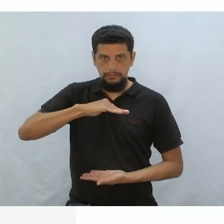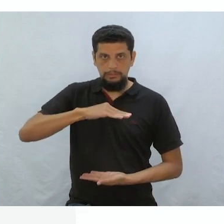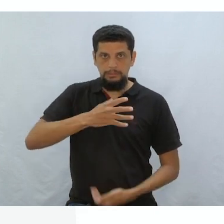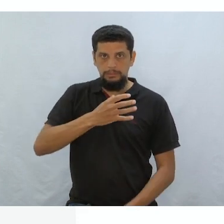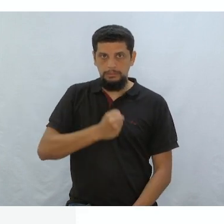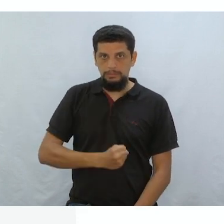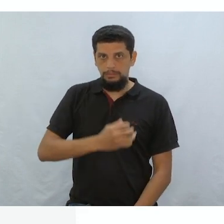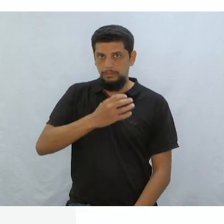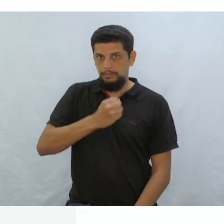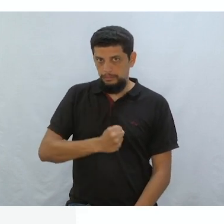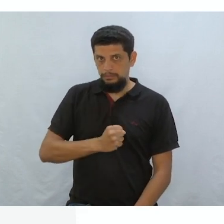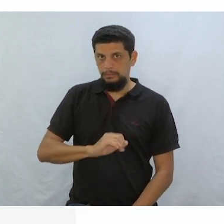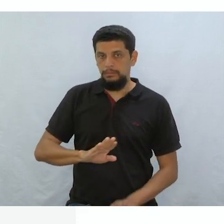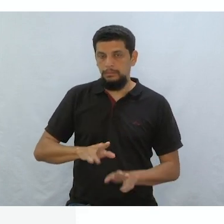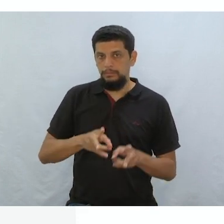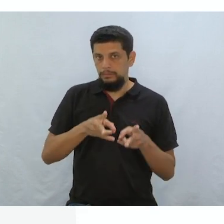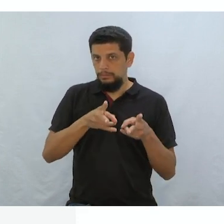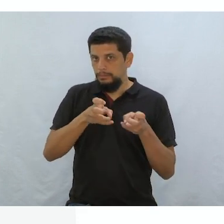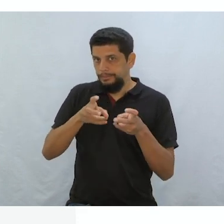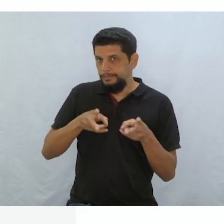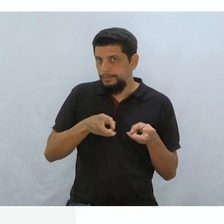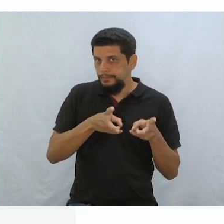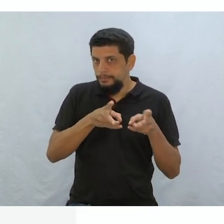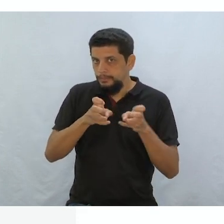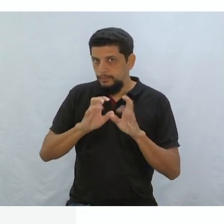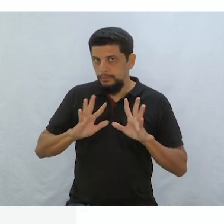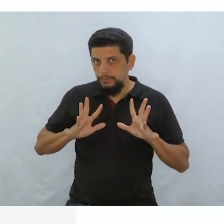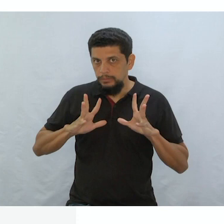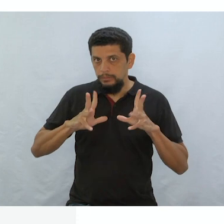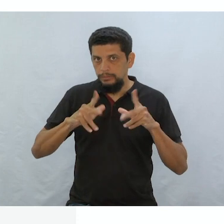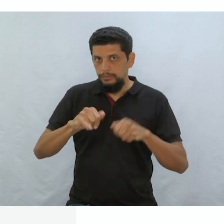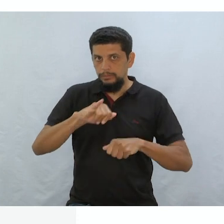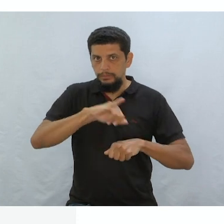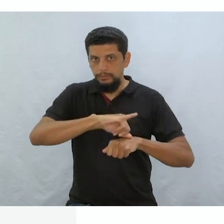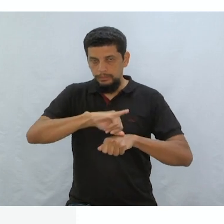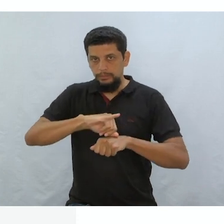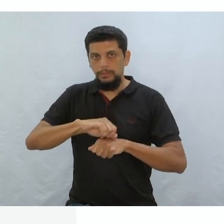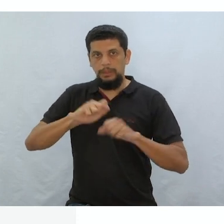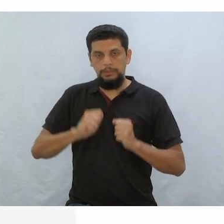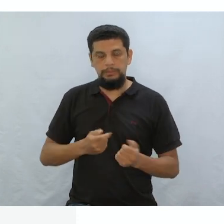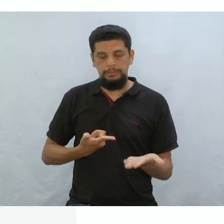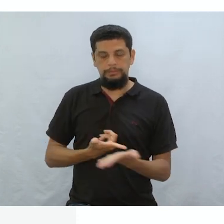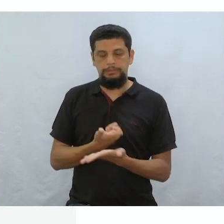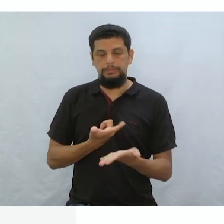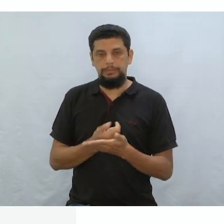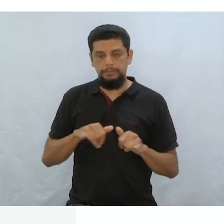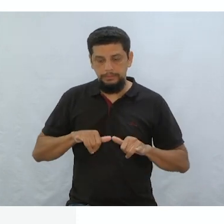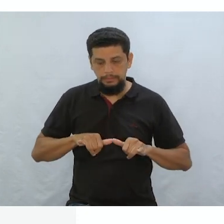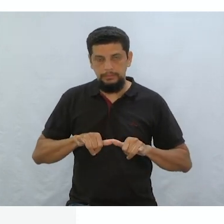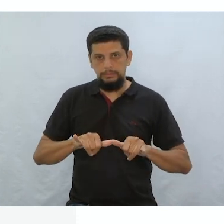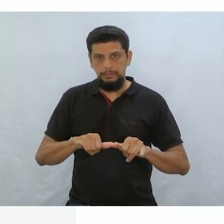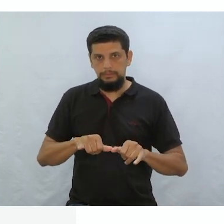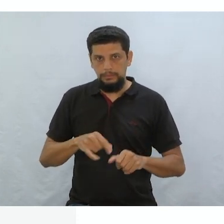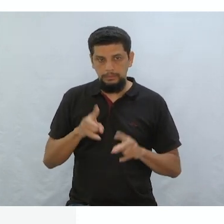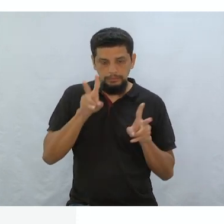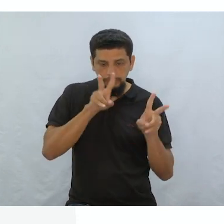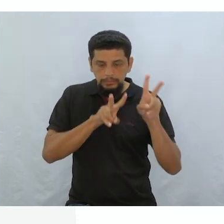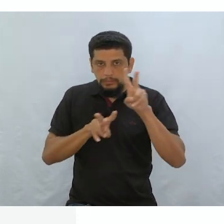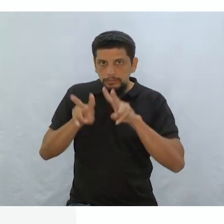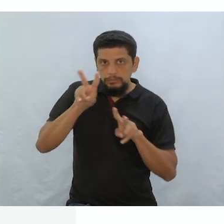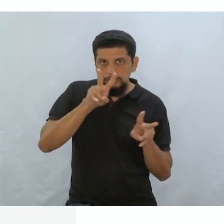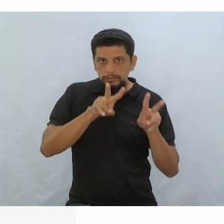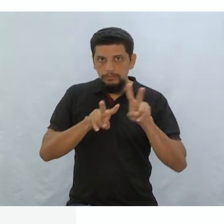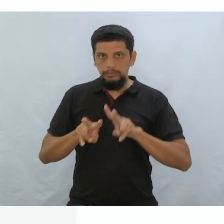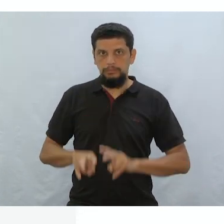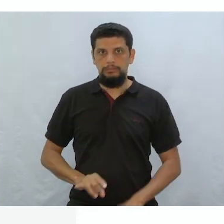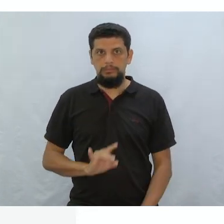de leite, né? Então, observem todos esses itens que podemos comprar no mercado. Vocês vão dar uma olhadinha